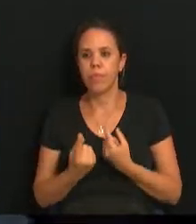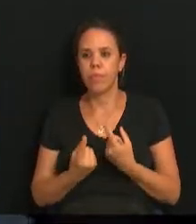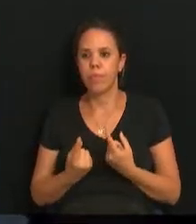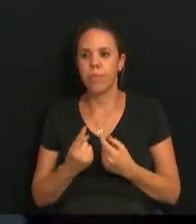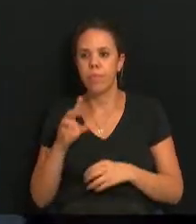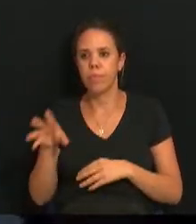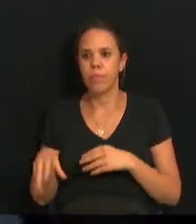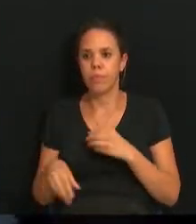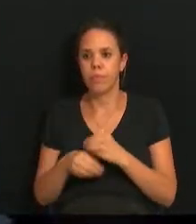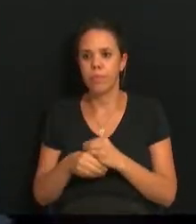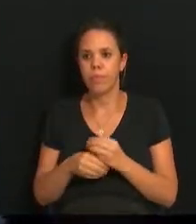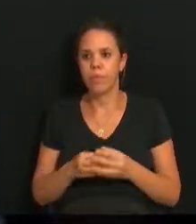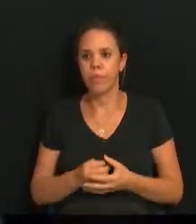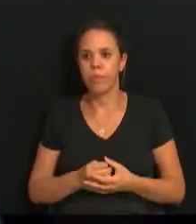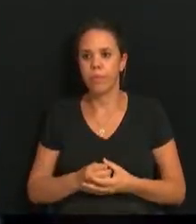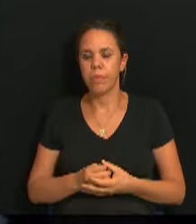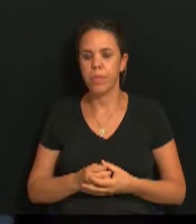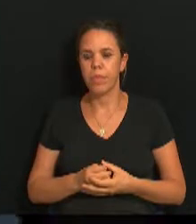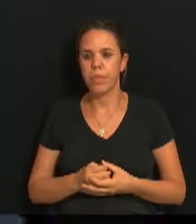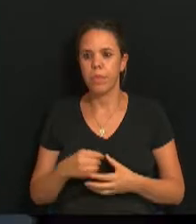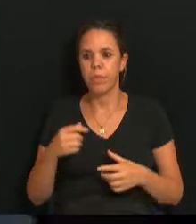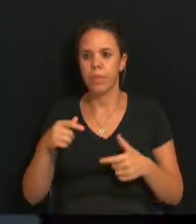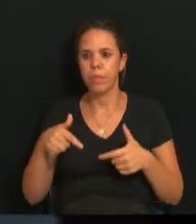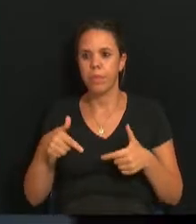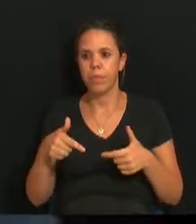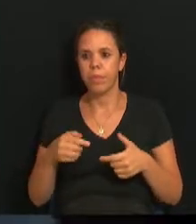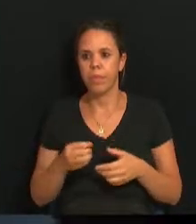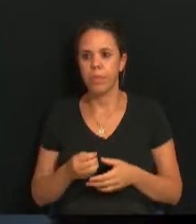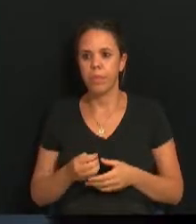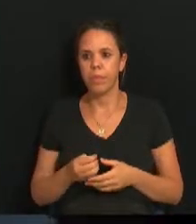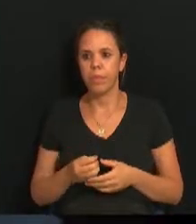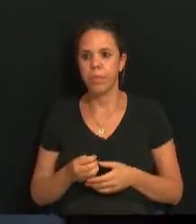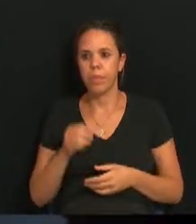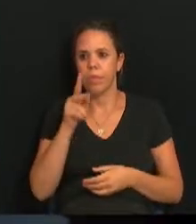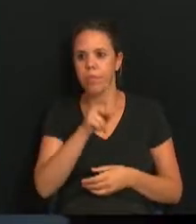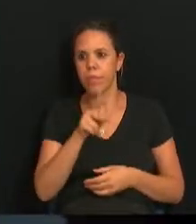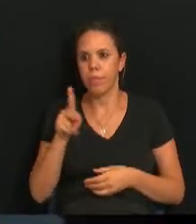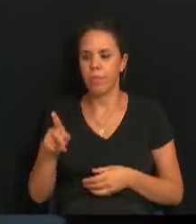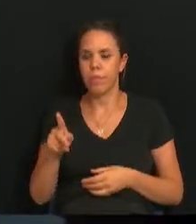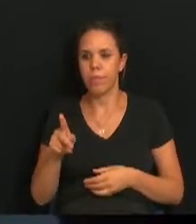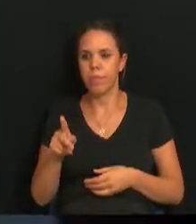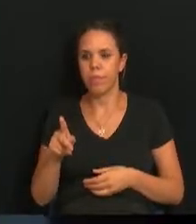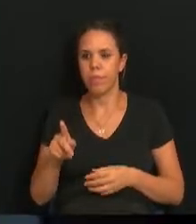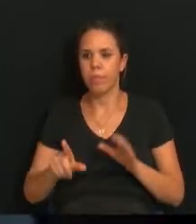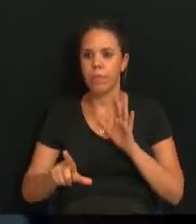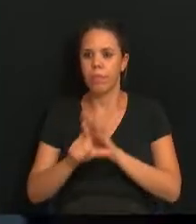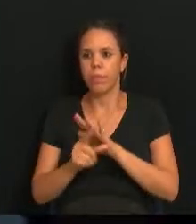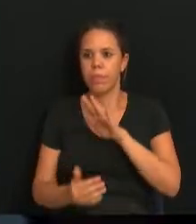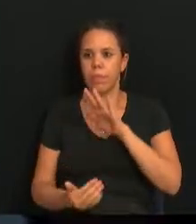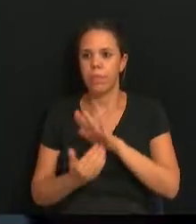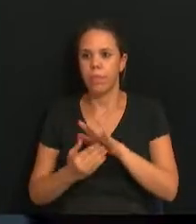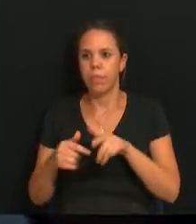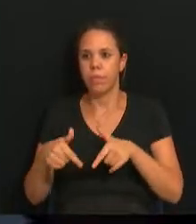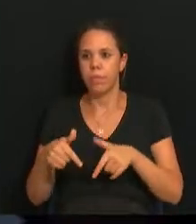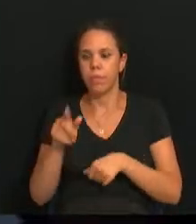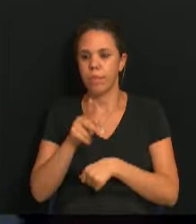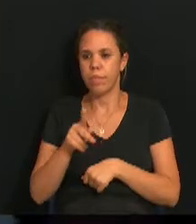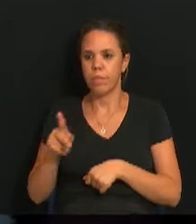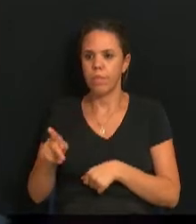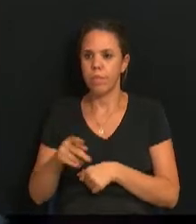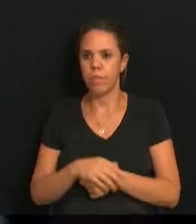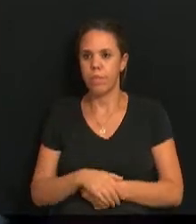compõem esse nosso trabalho docente, embora a lei do piso preveja não só as atividades do professor e